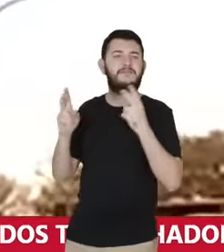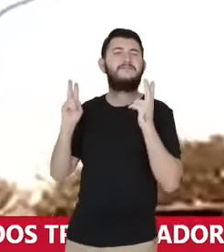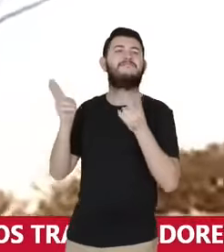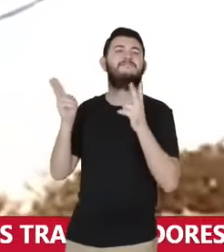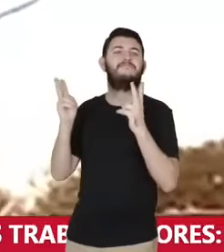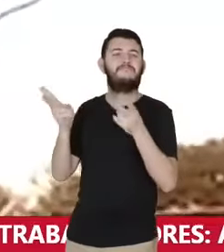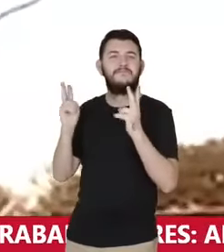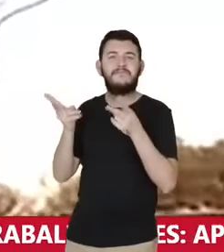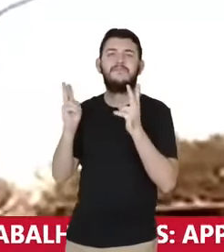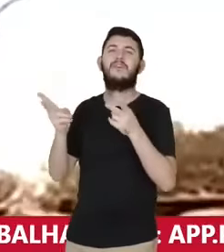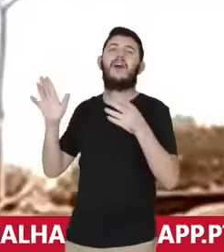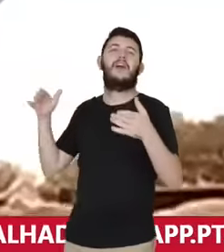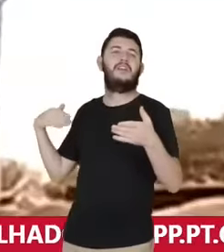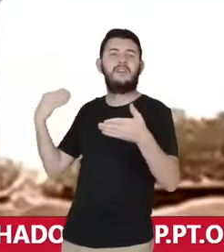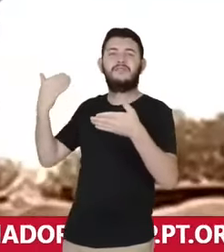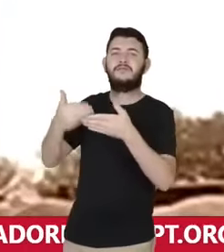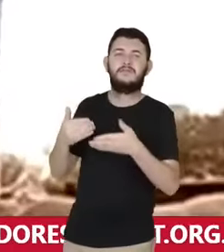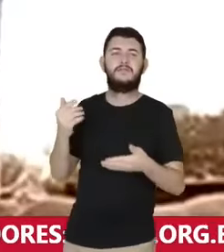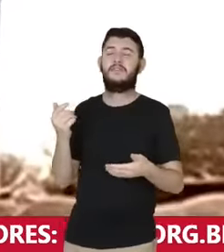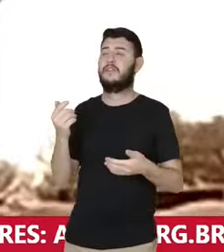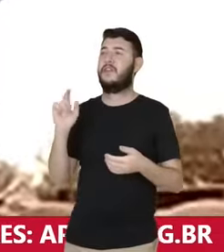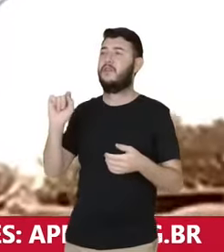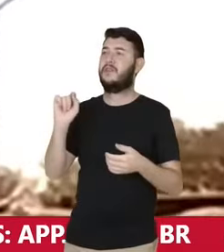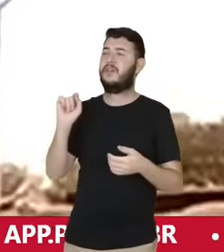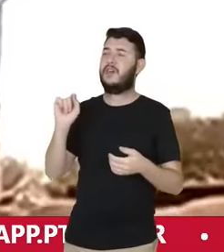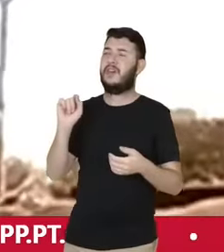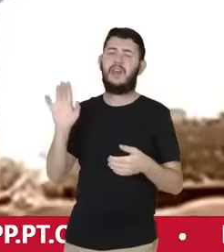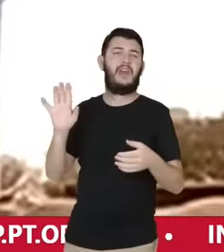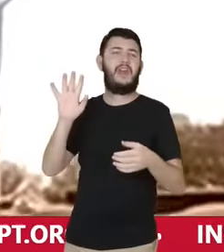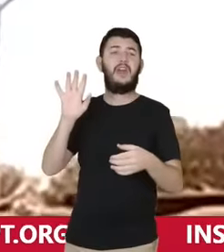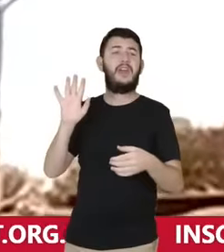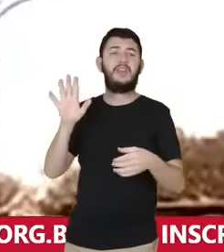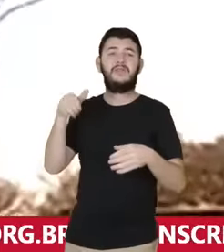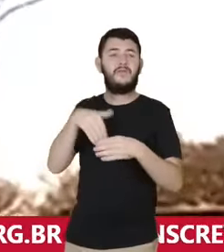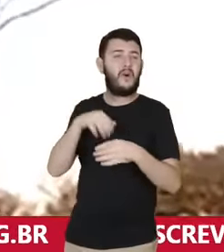a tese não for decidida e quando